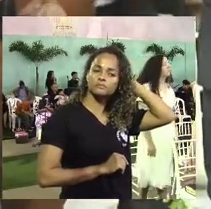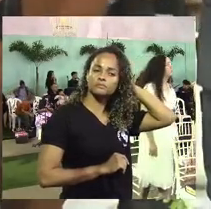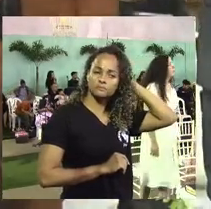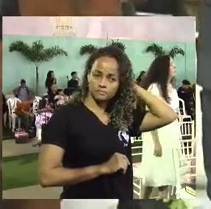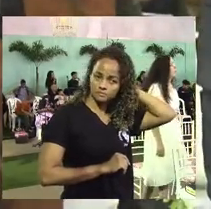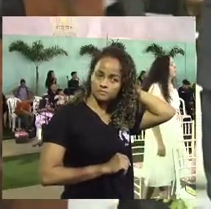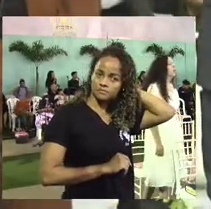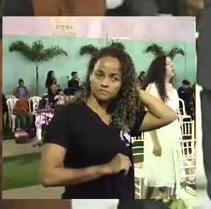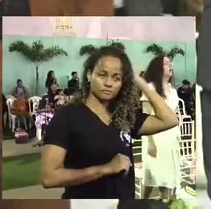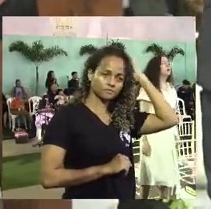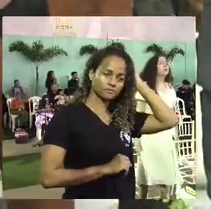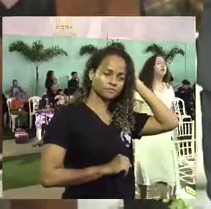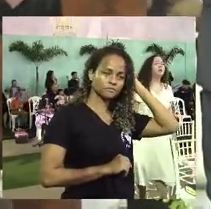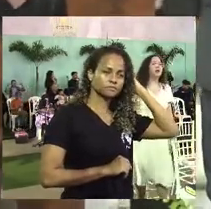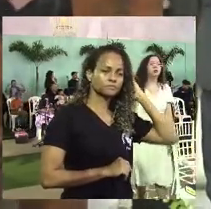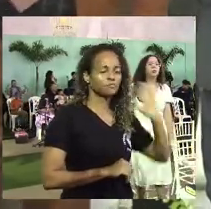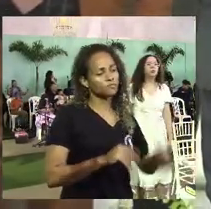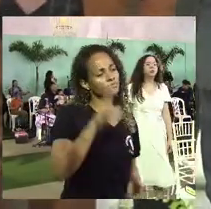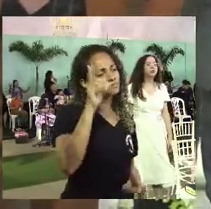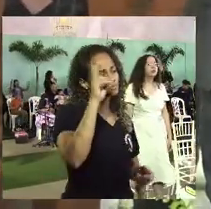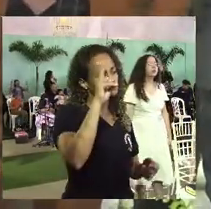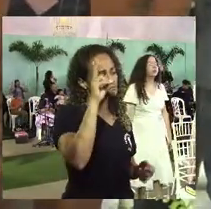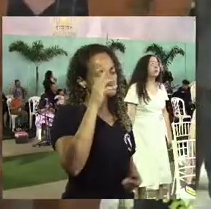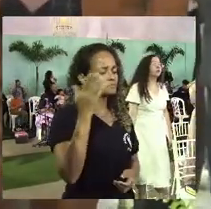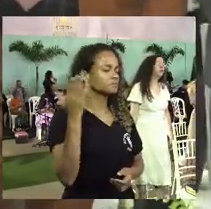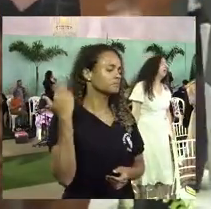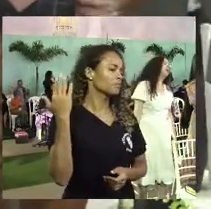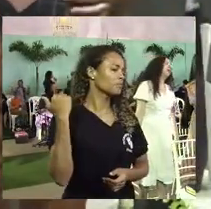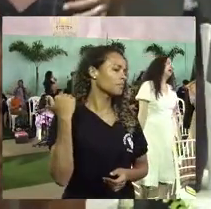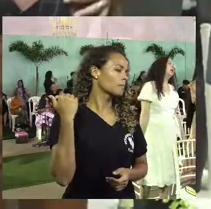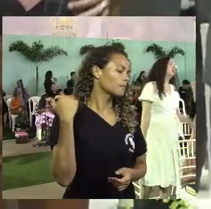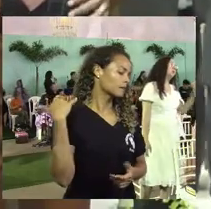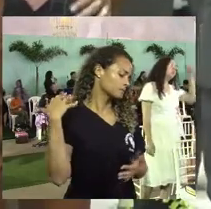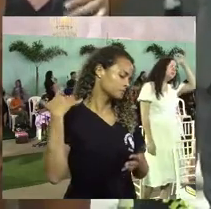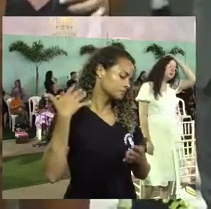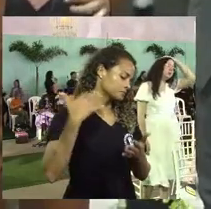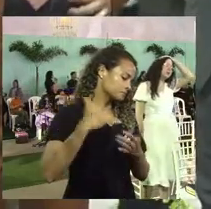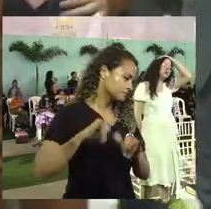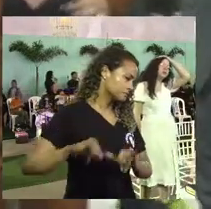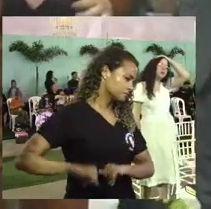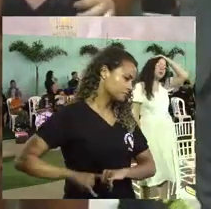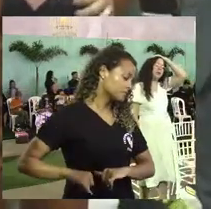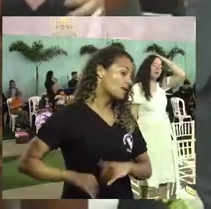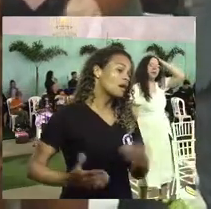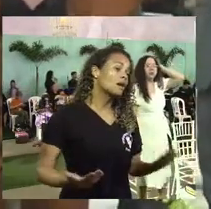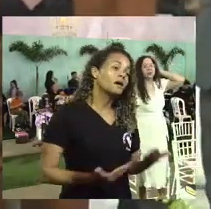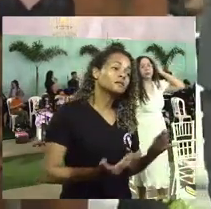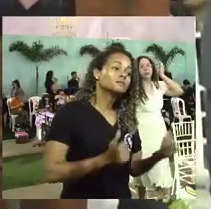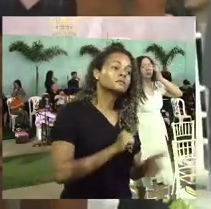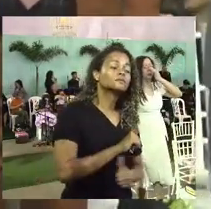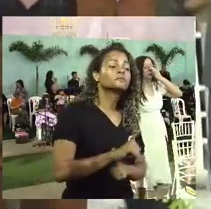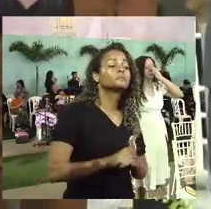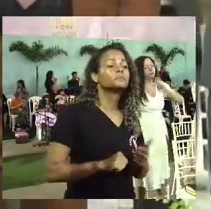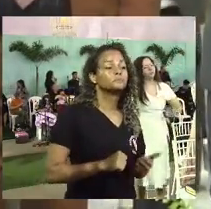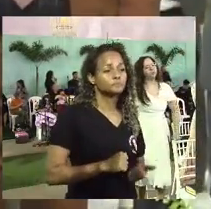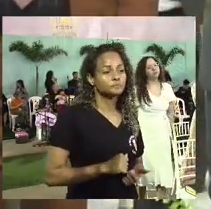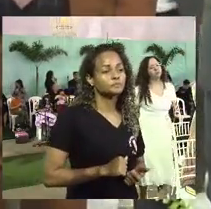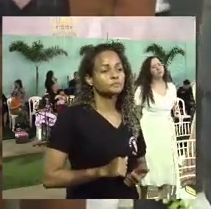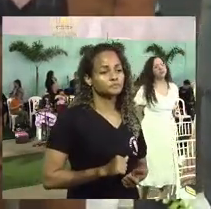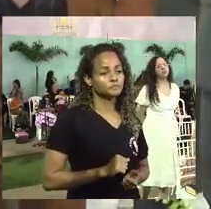de onde amigo lembra lembrar de onde você veio e aonde que você